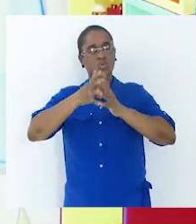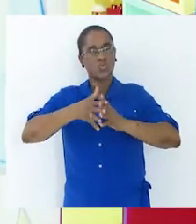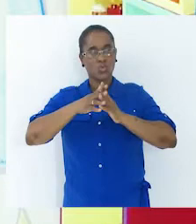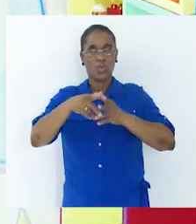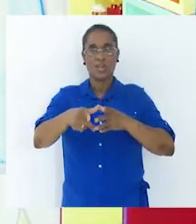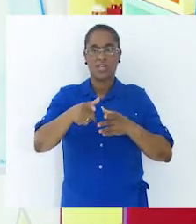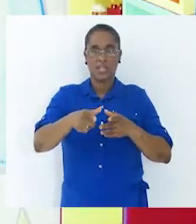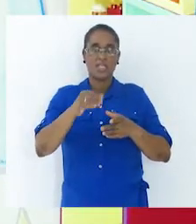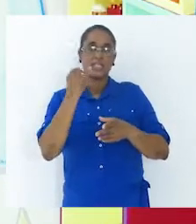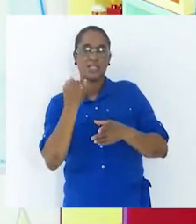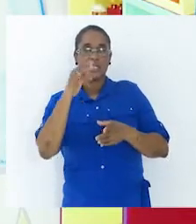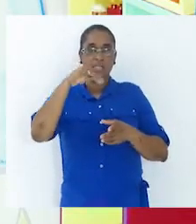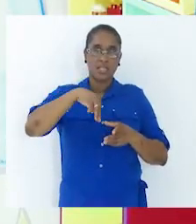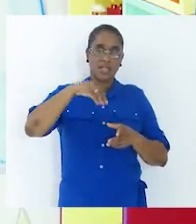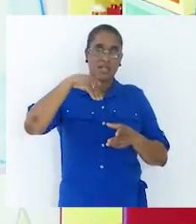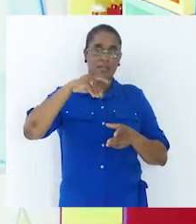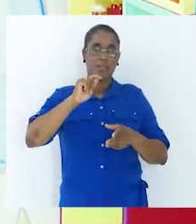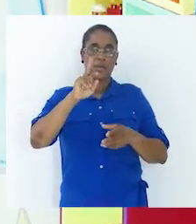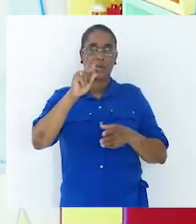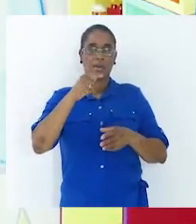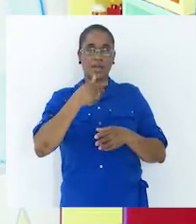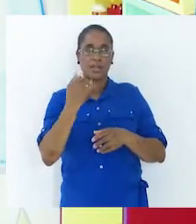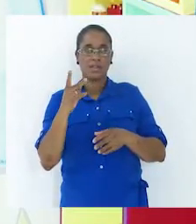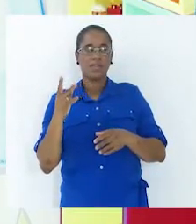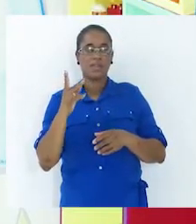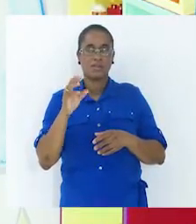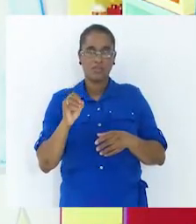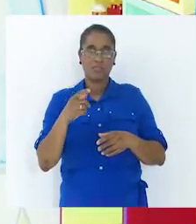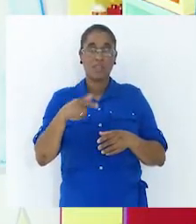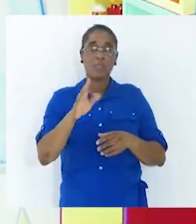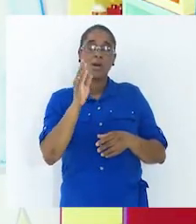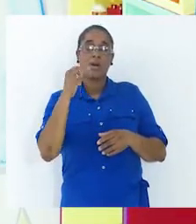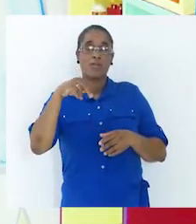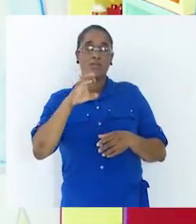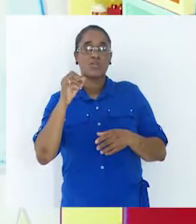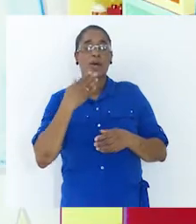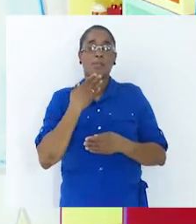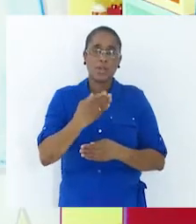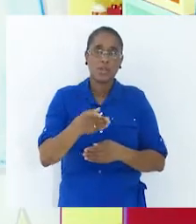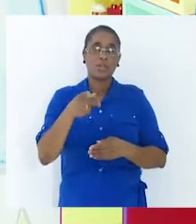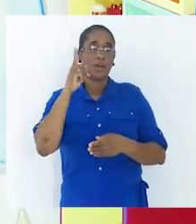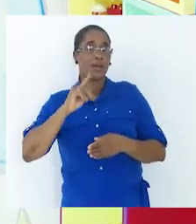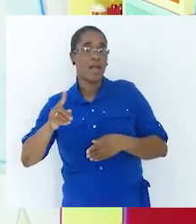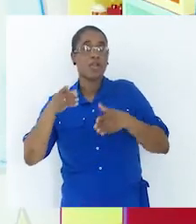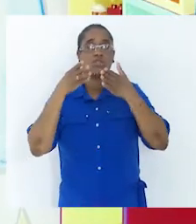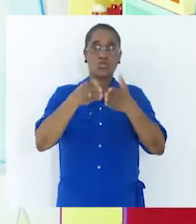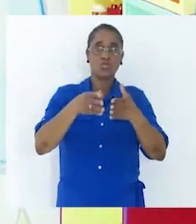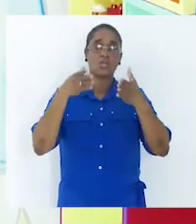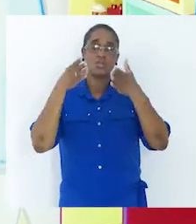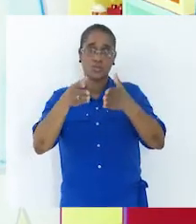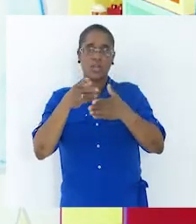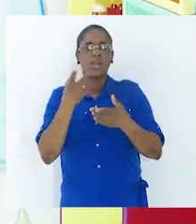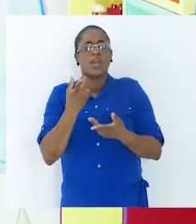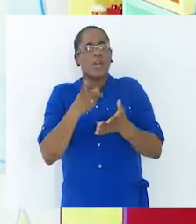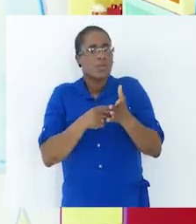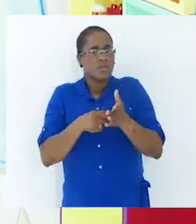esse imperativo? Temos a função apelativa, ela ajuda, auxilia, porque é preciso apelar,